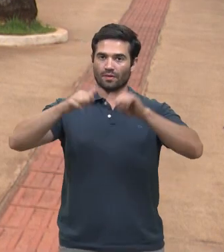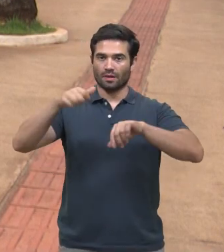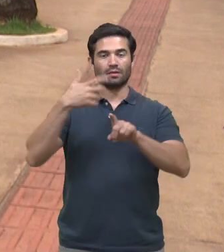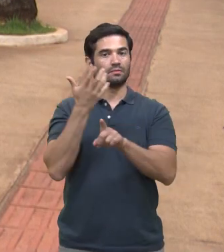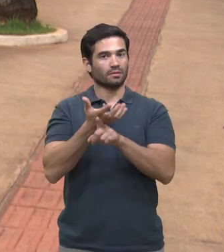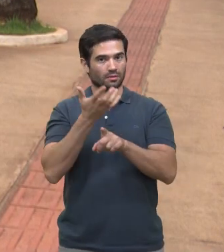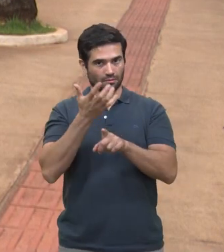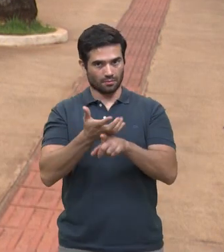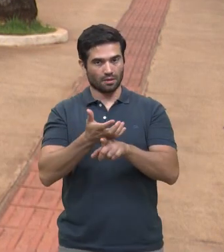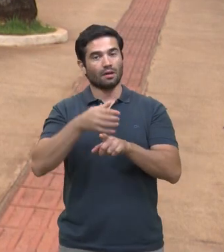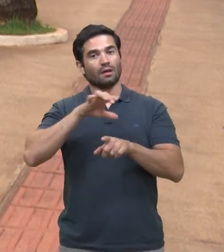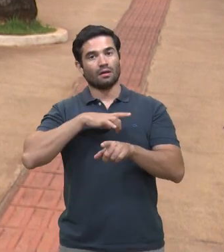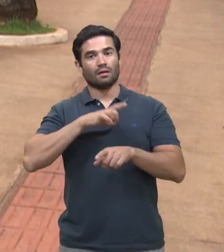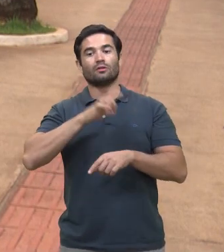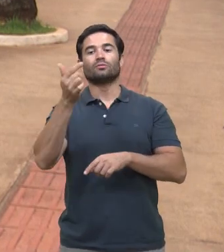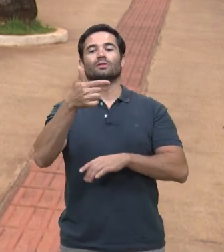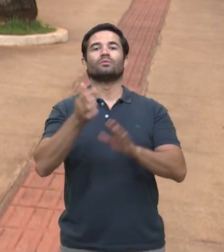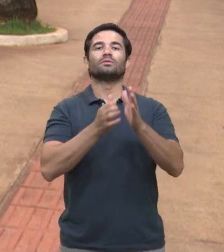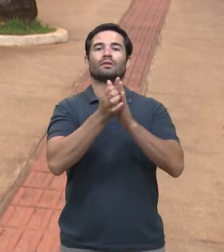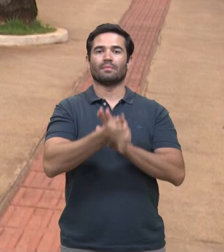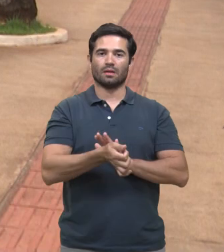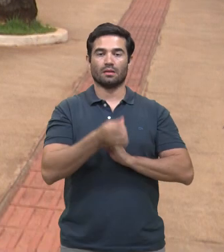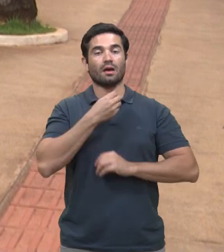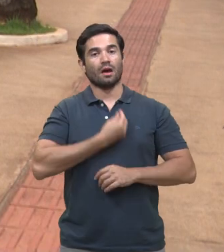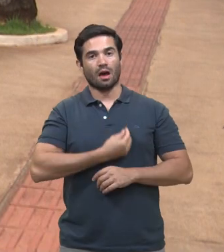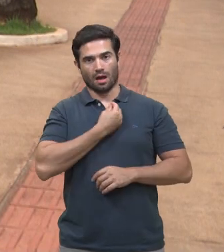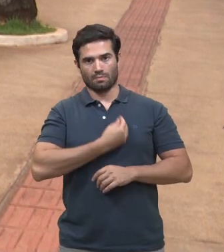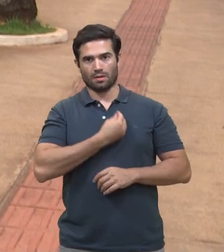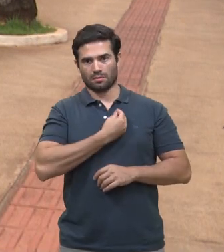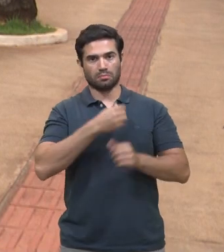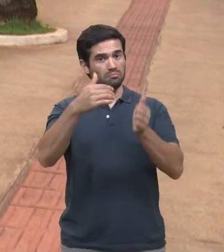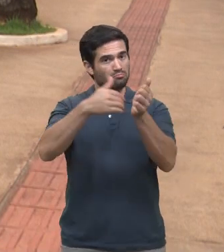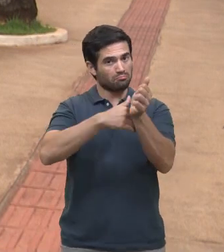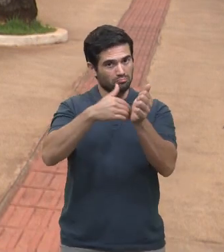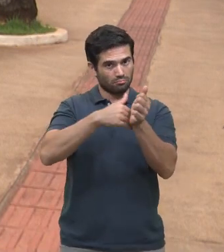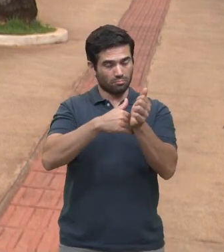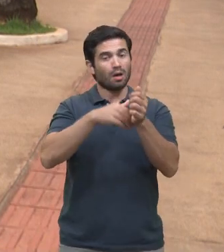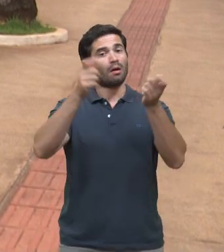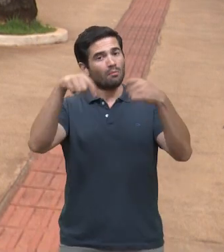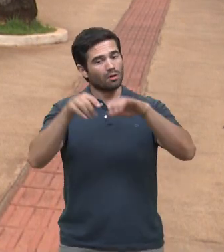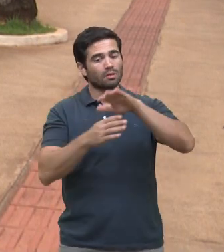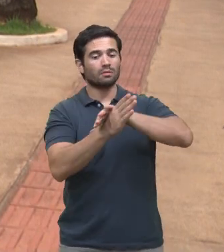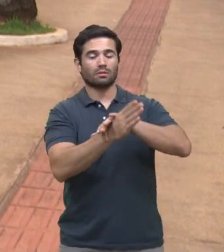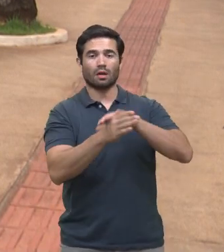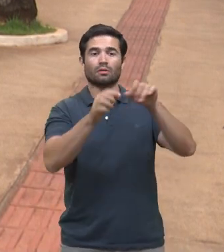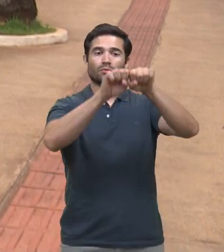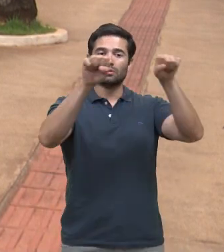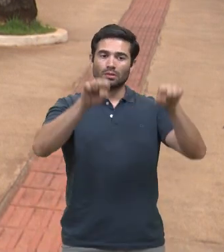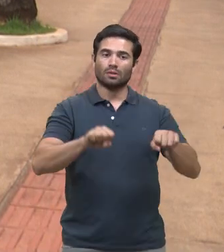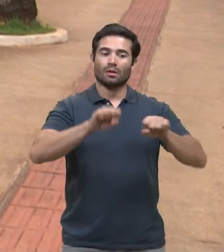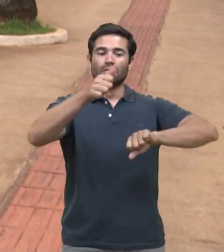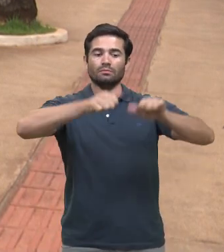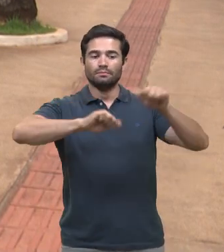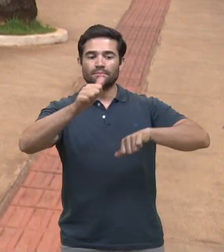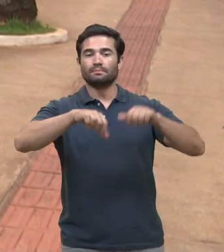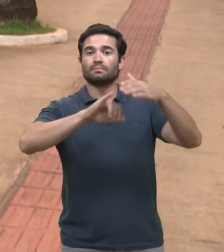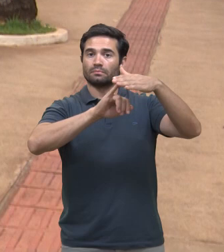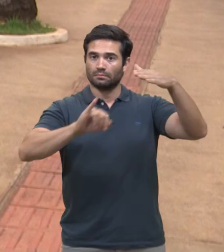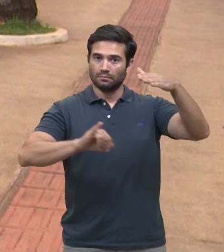disciplinas ministradas no segundo semestre. A participação é anônima e o acesso pode ser feito no sistema de